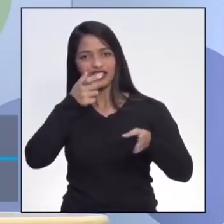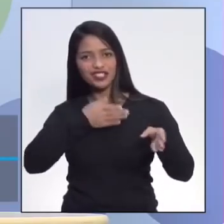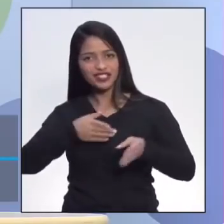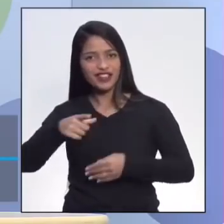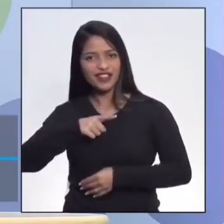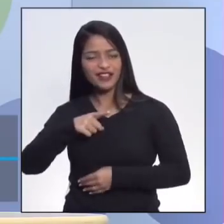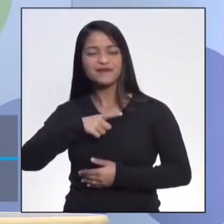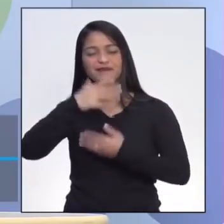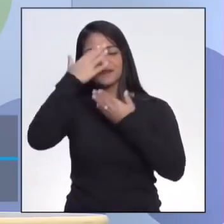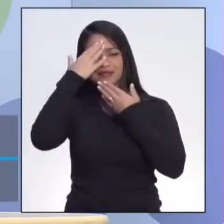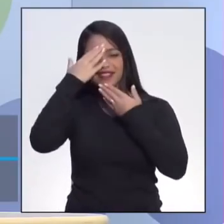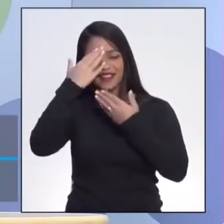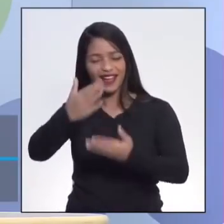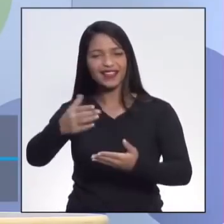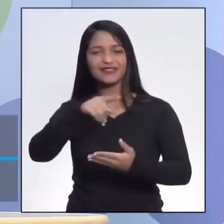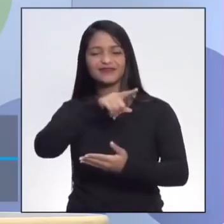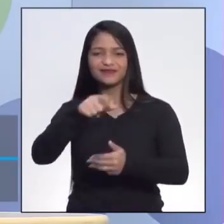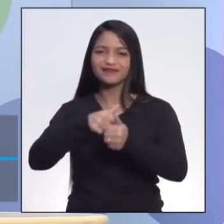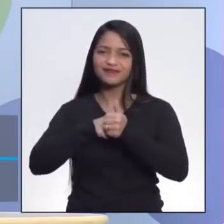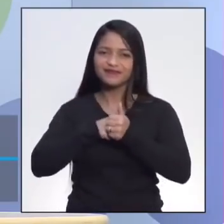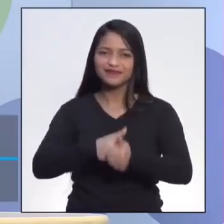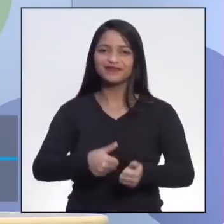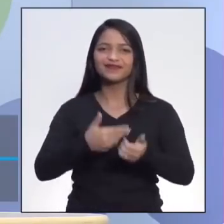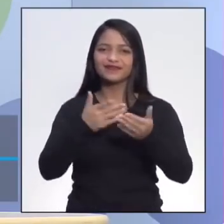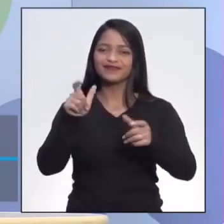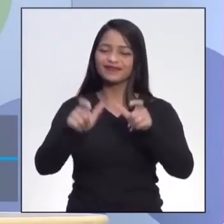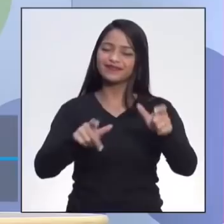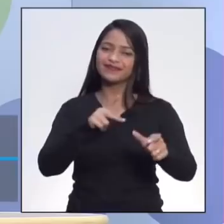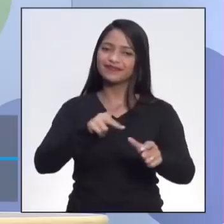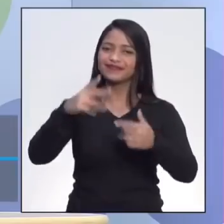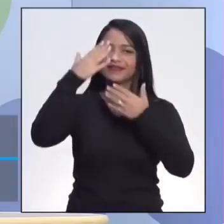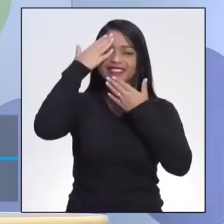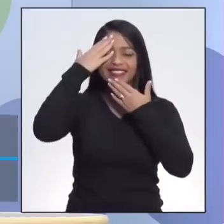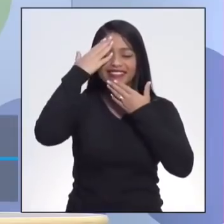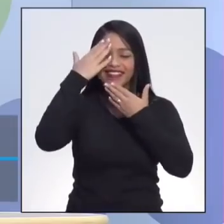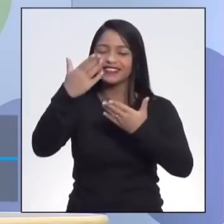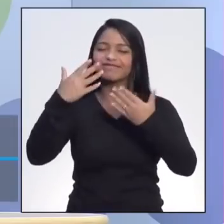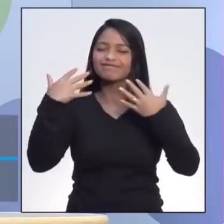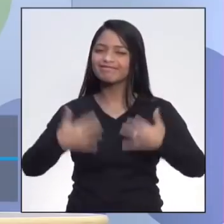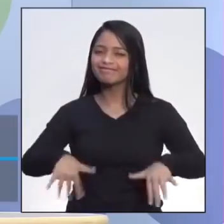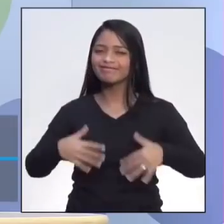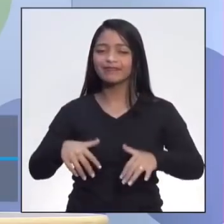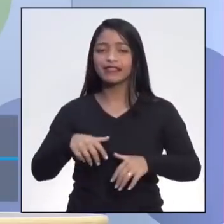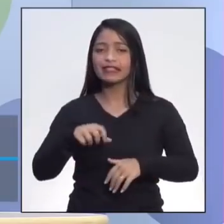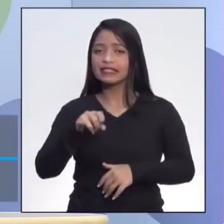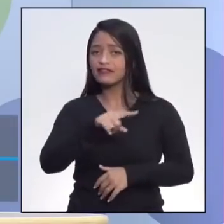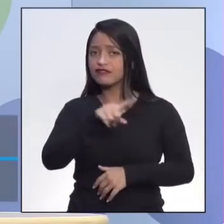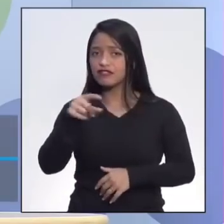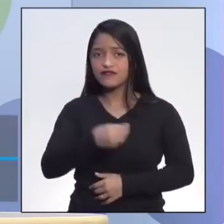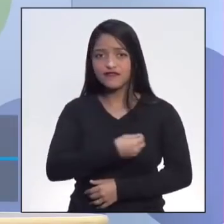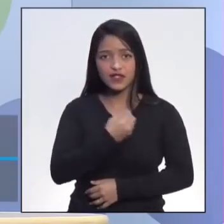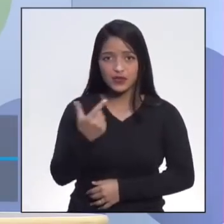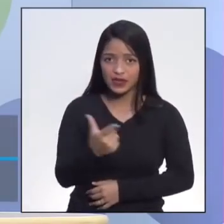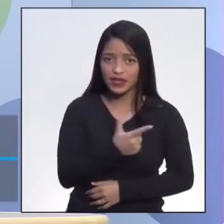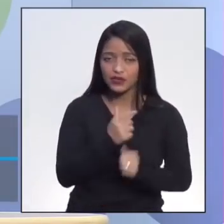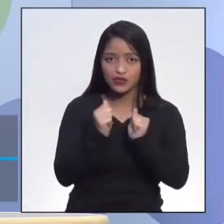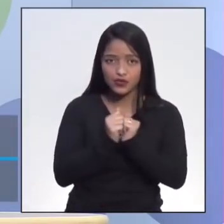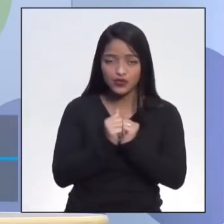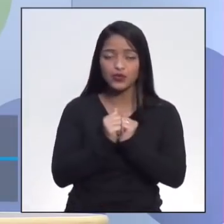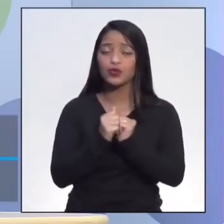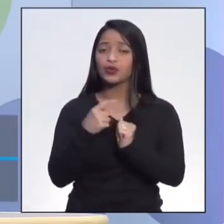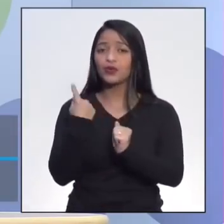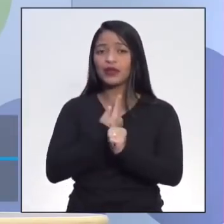muito importante, agradeço demais, porque sem vocês a gente não consegue fazer o trabalho aqui, principalmente no feedback que vocês estão